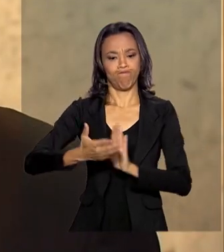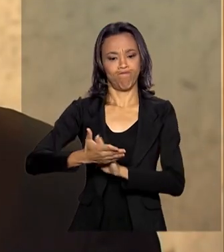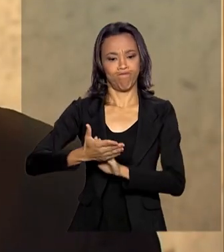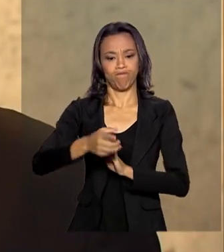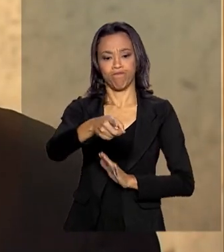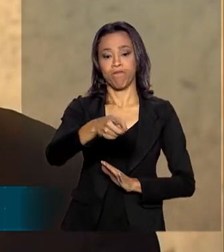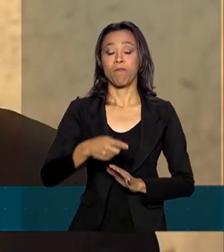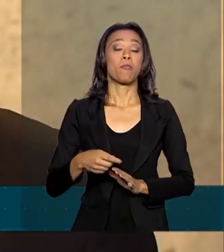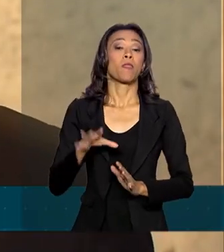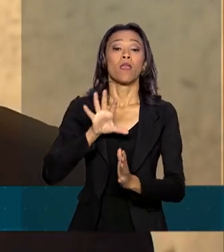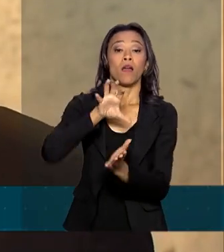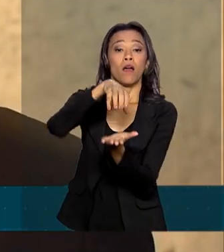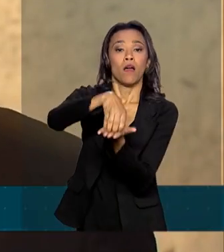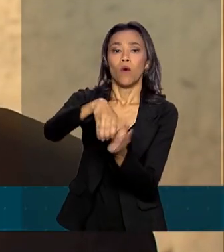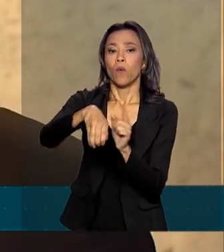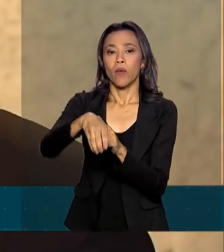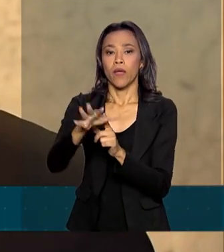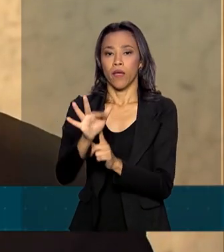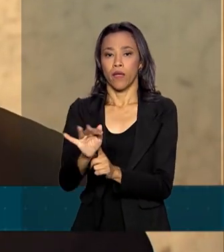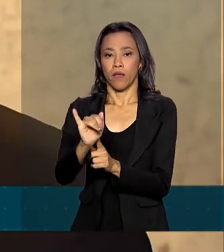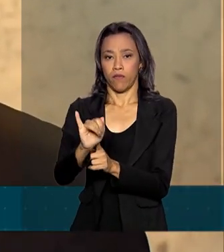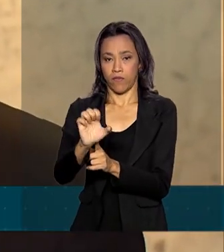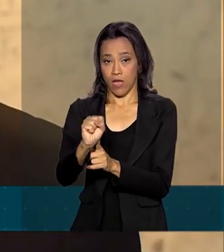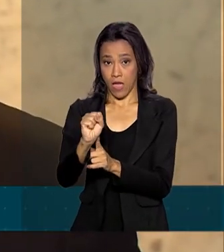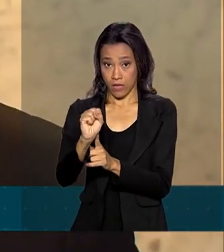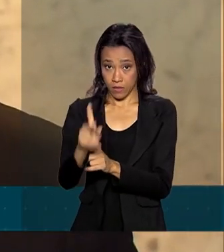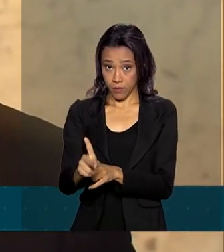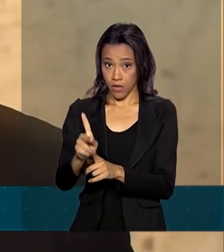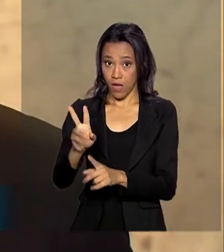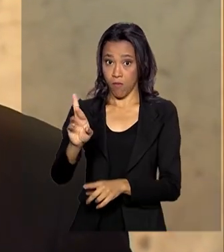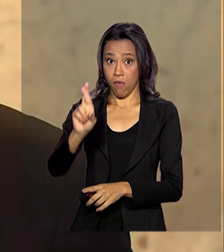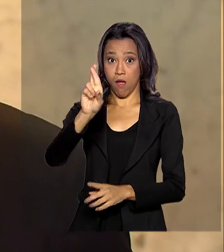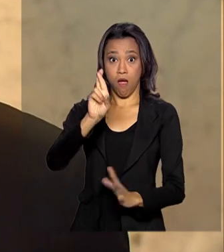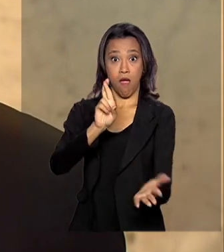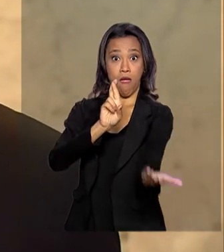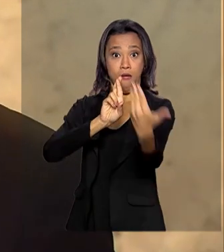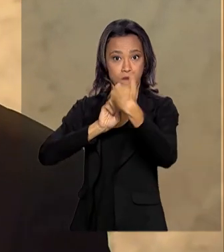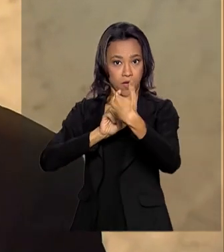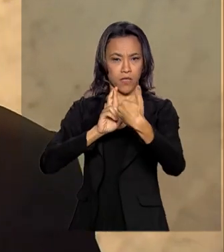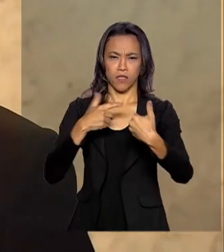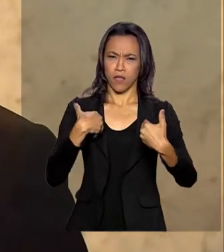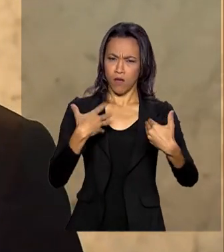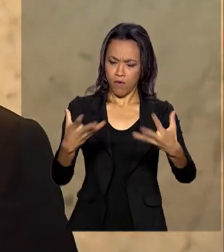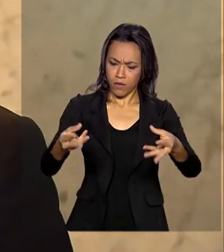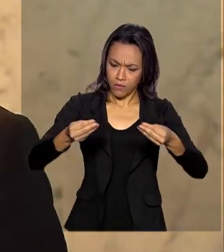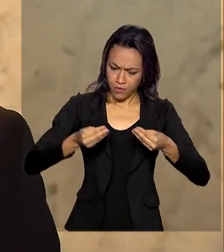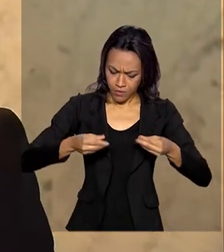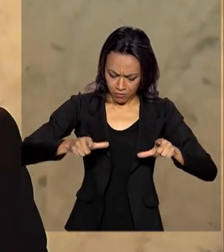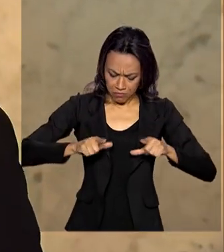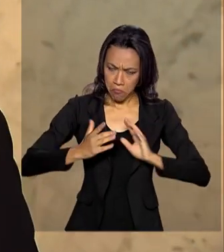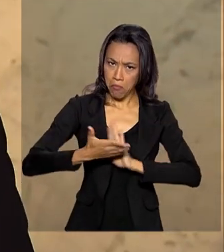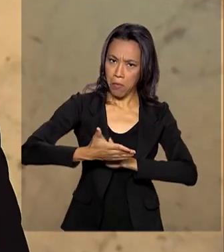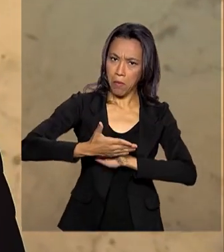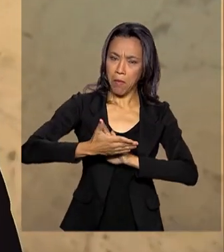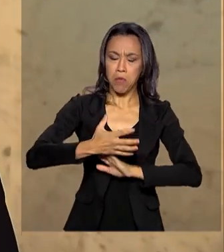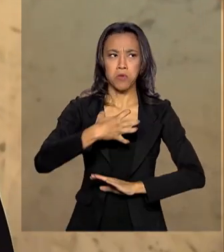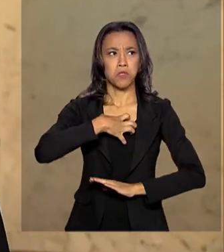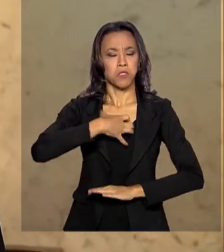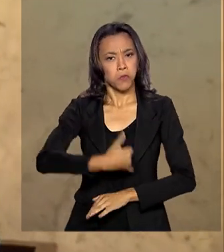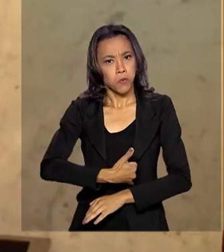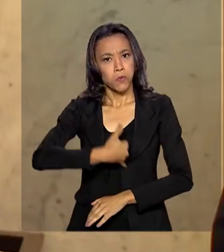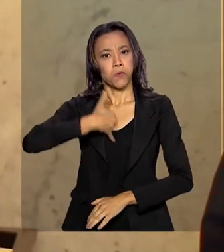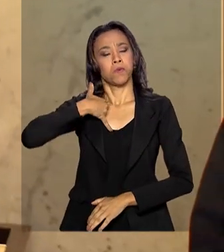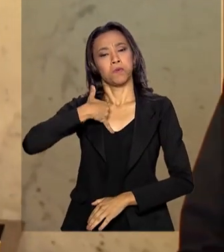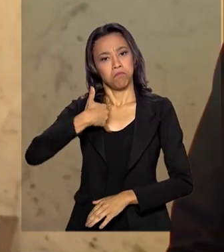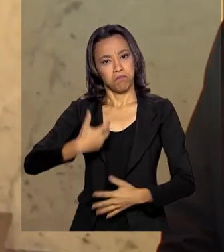é uma referência e no momento que eu recebo uma homenagem dessa natureza, eu me sinto honrado e privilegiado, não